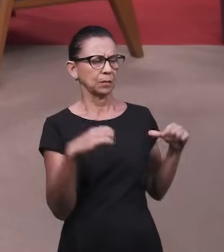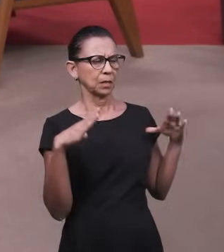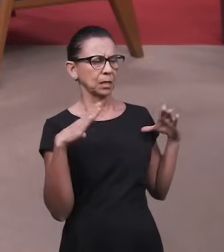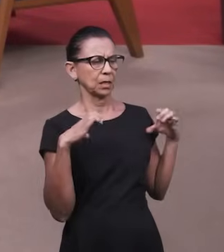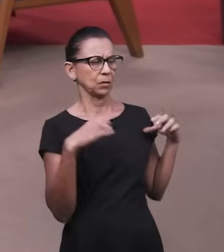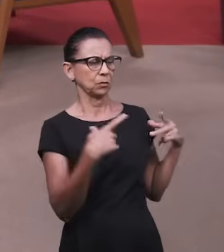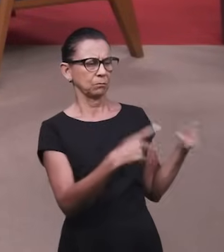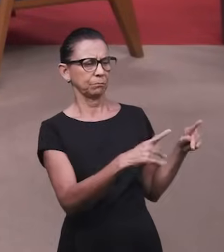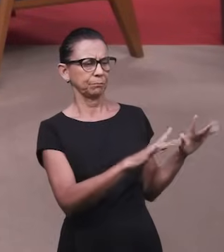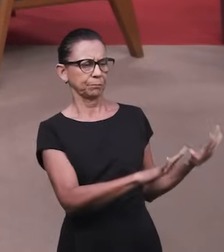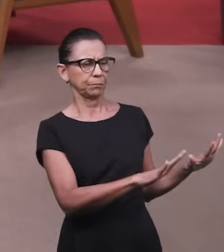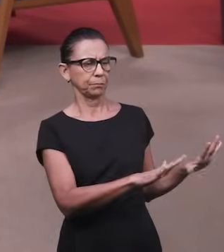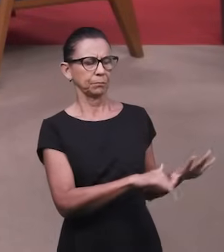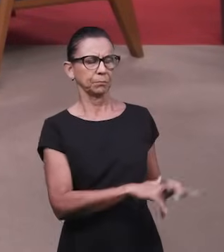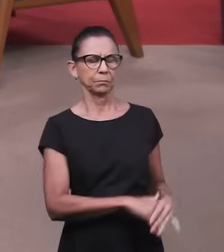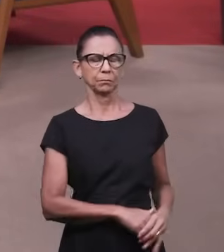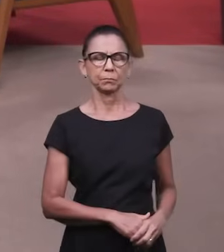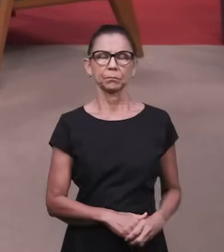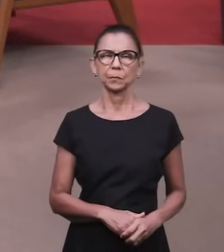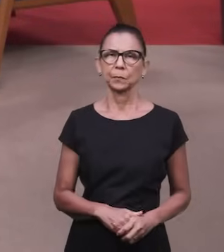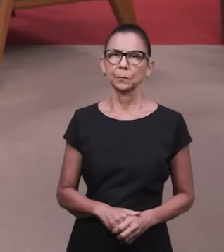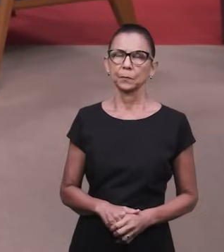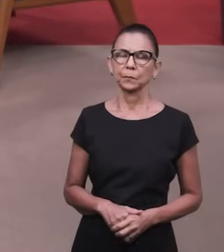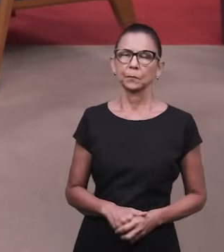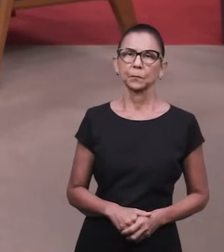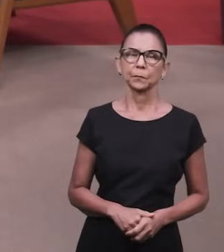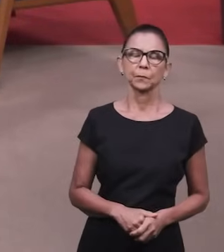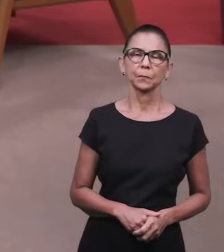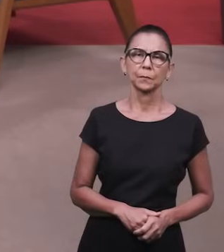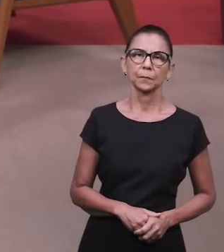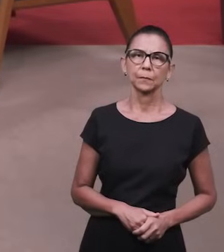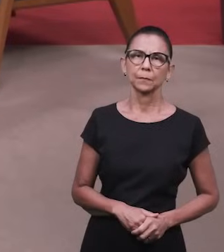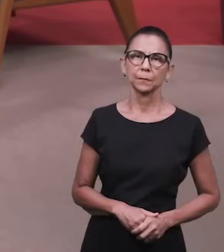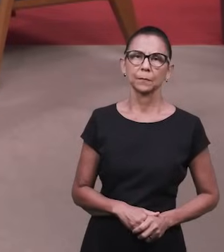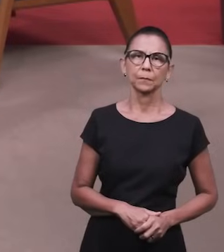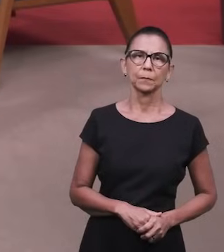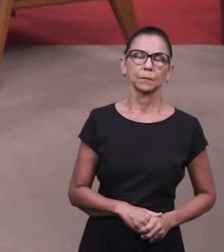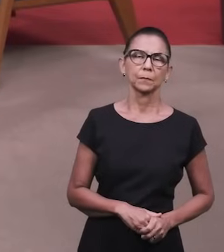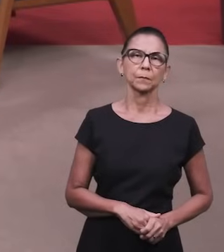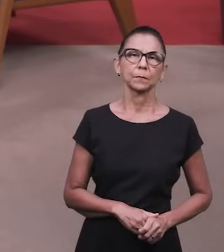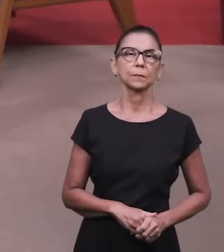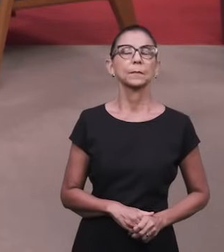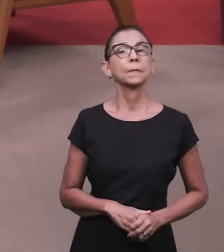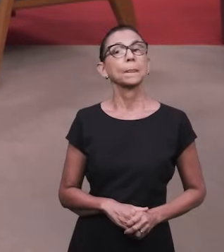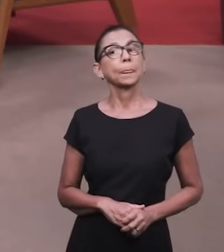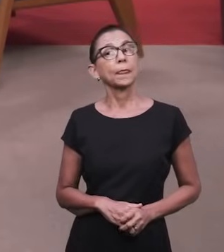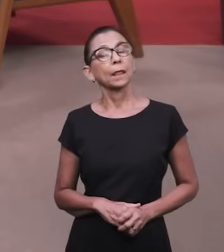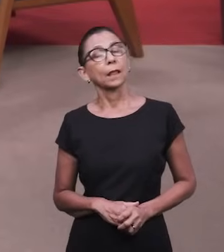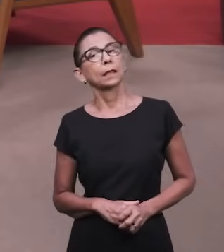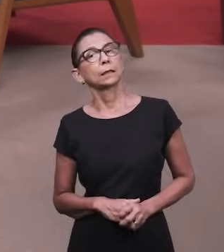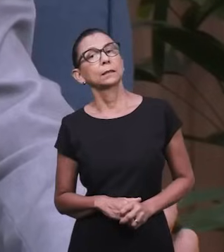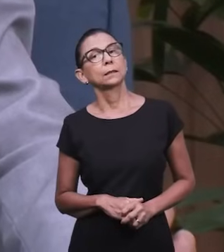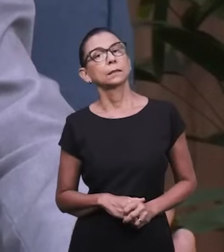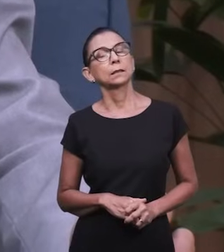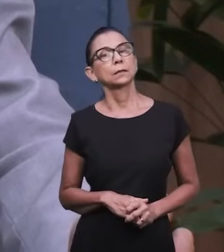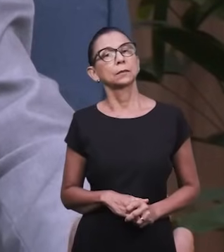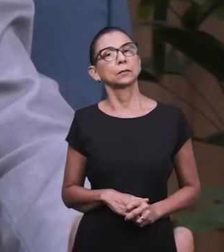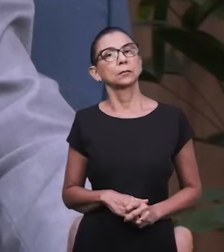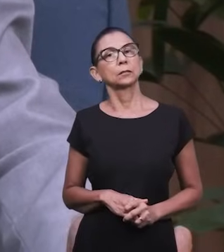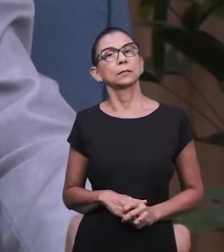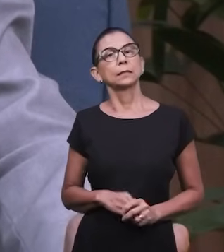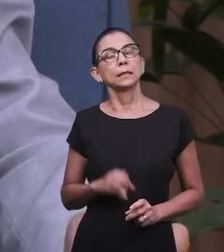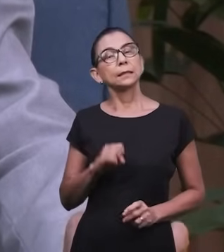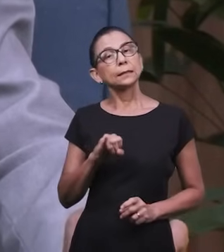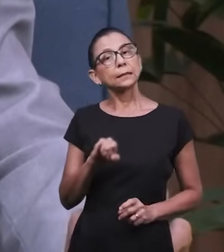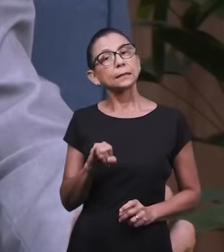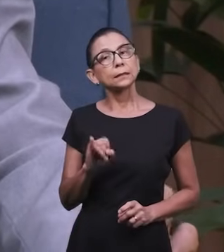Se nós nos apegarmos apenas aos textos bíblicos